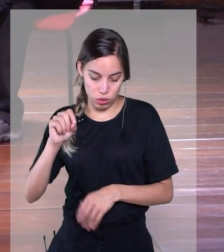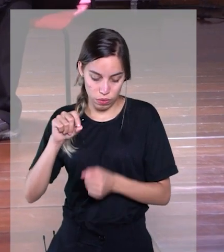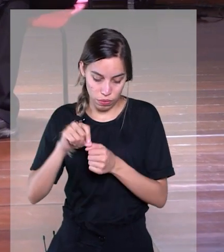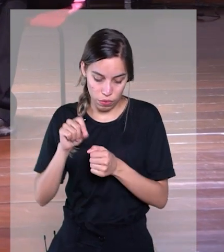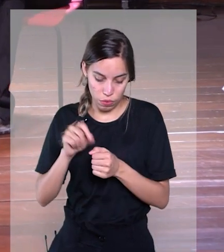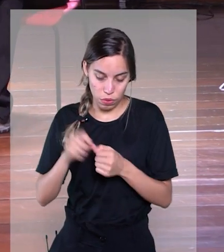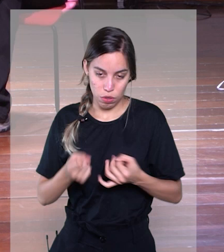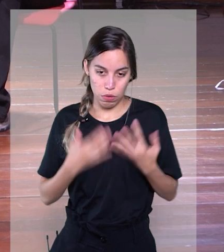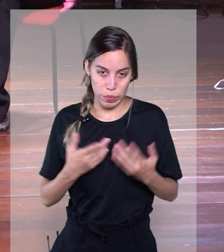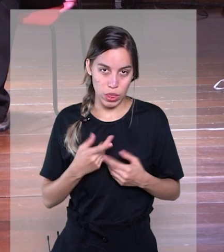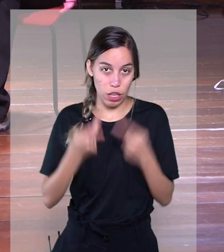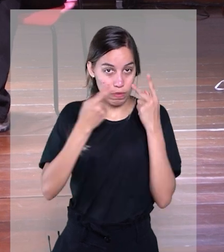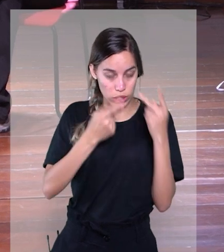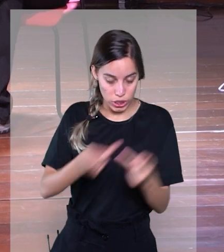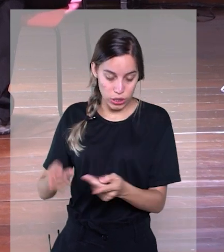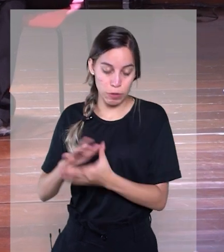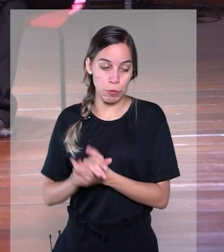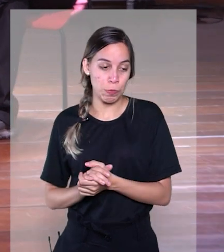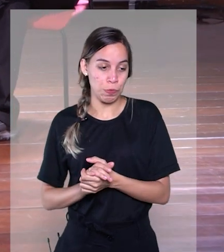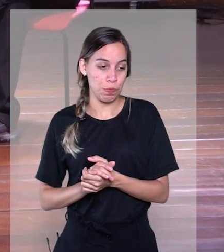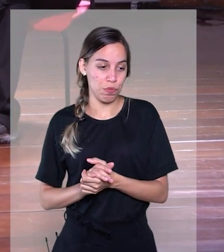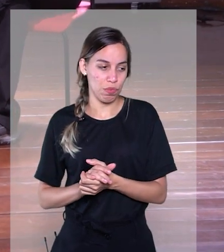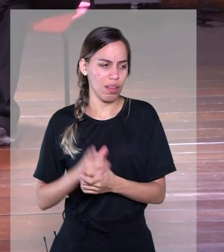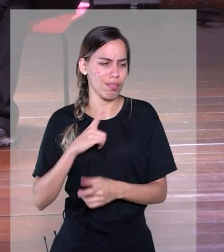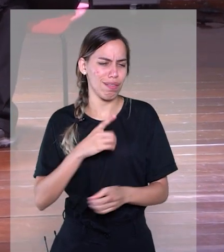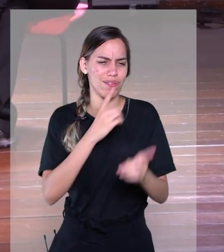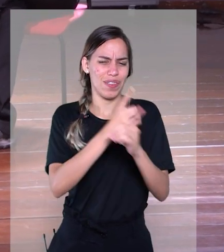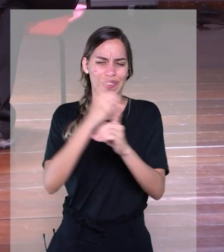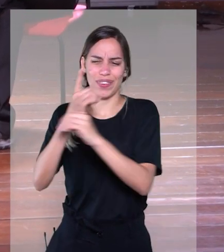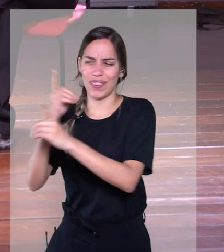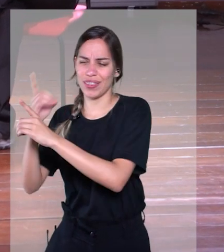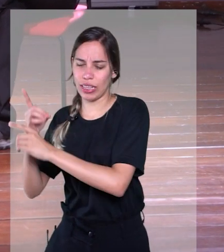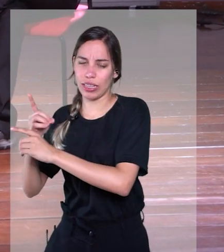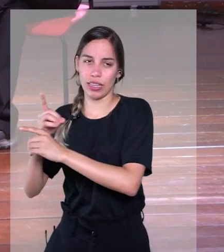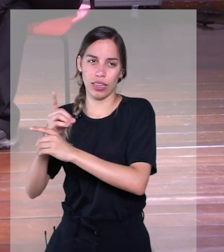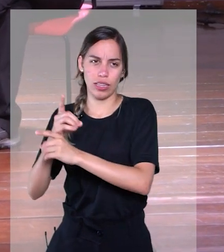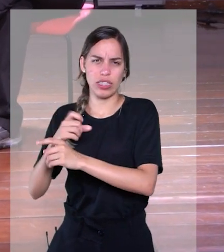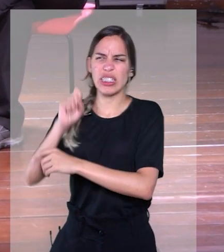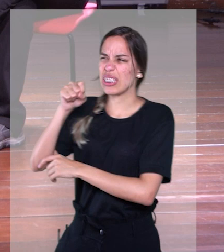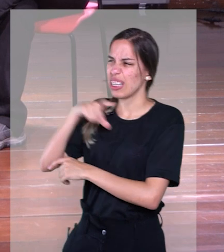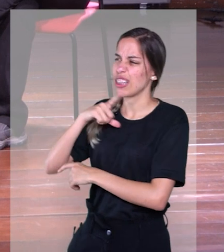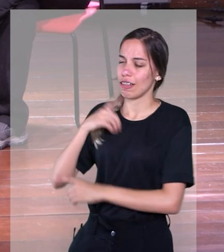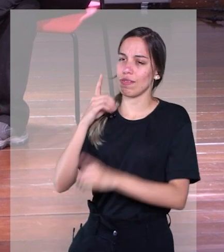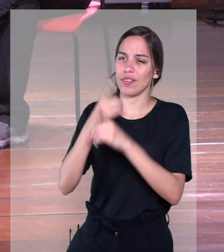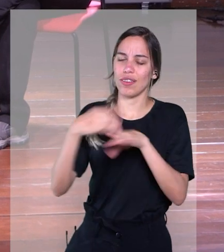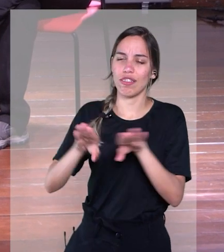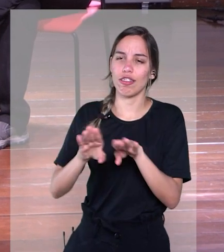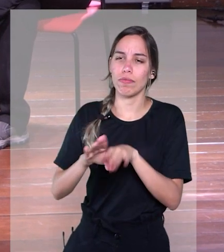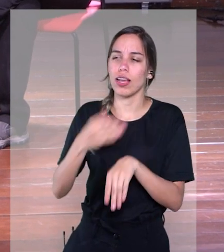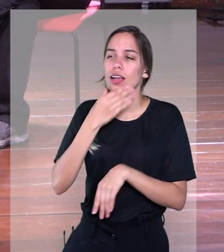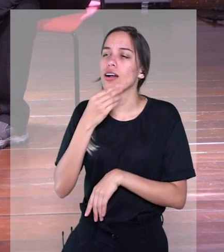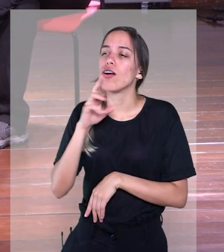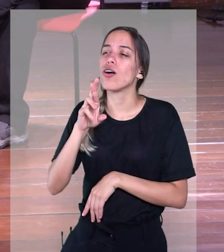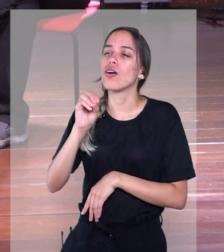Bicilhar. Enfim, foram vários encontros da obra. E teve o encontro dele com o Rogério Reis, que fez